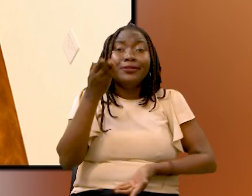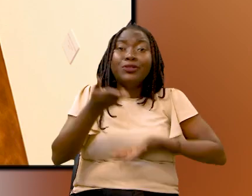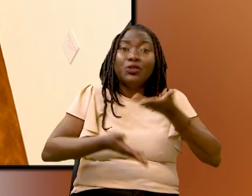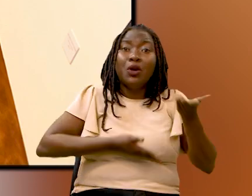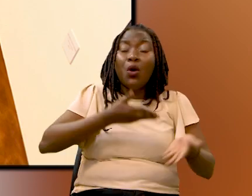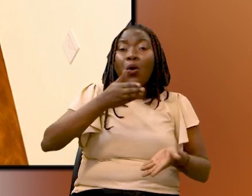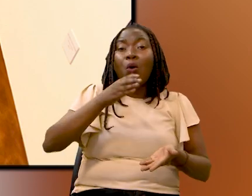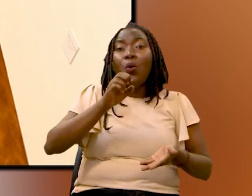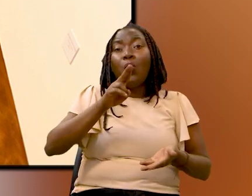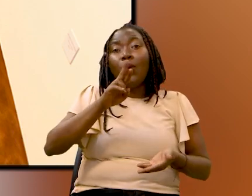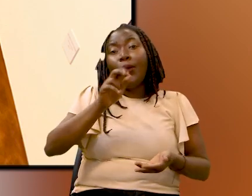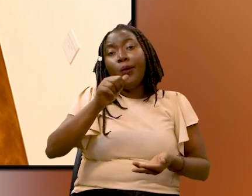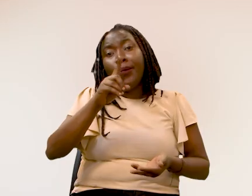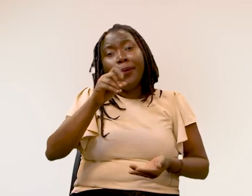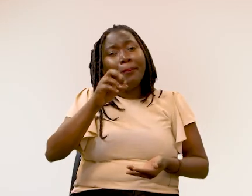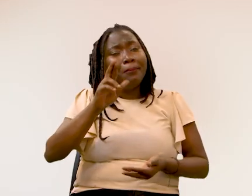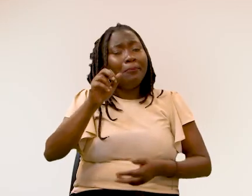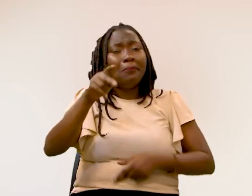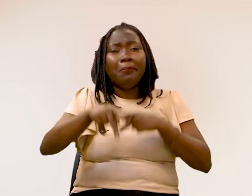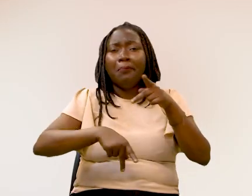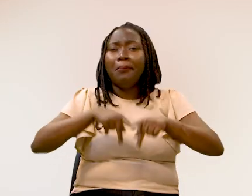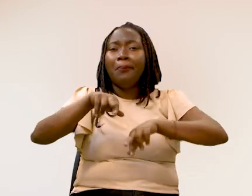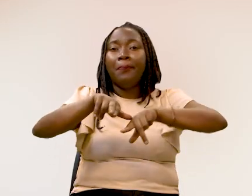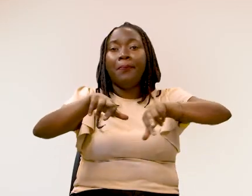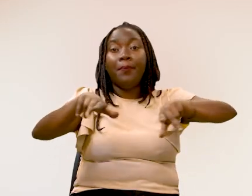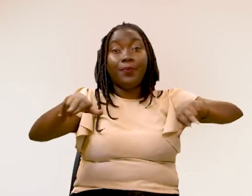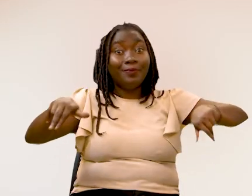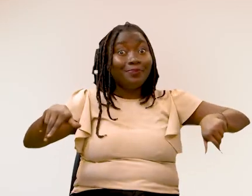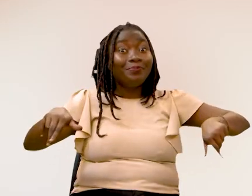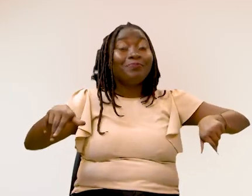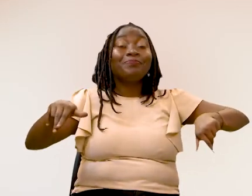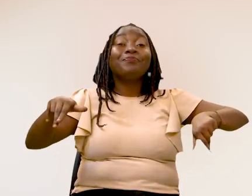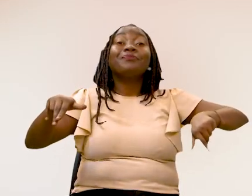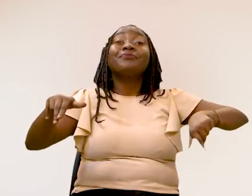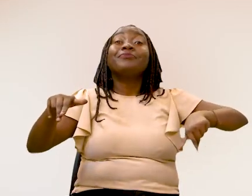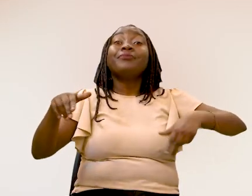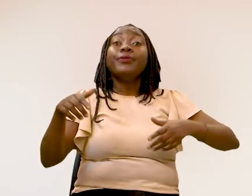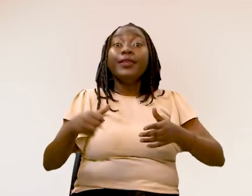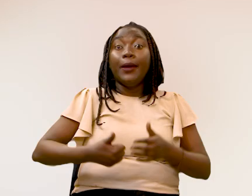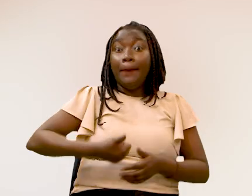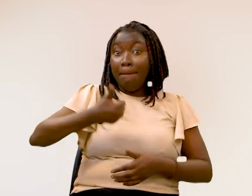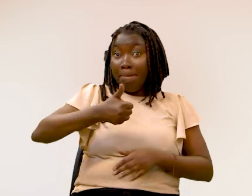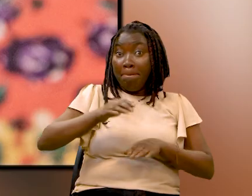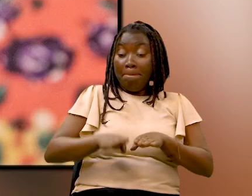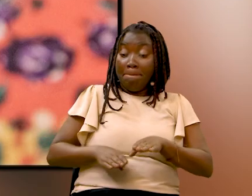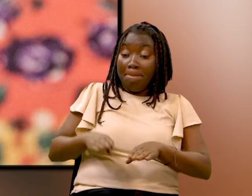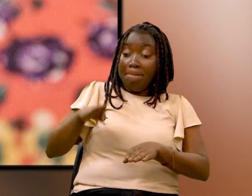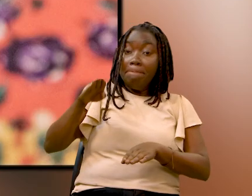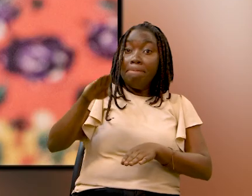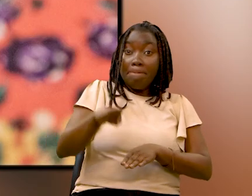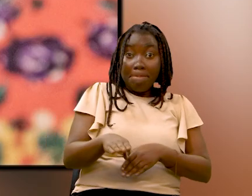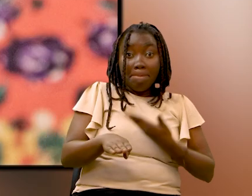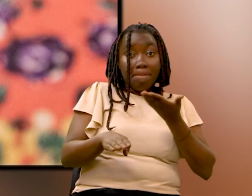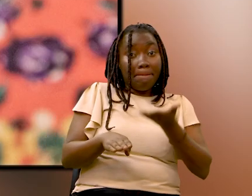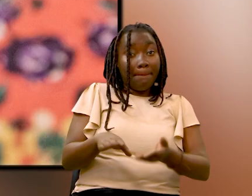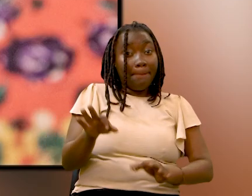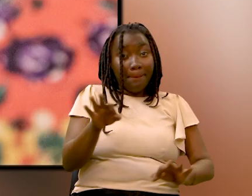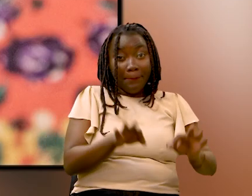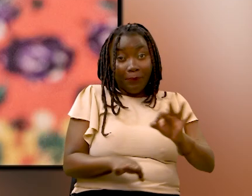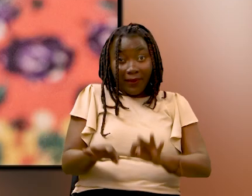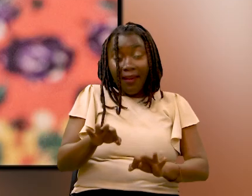e internacionais, curadores, galeristas e públicos diversos. Sim. E eu passei, o